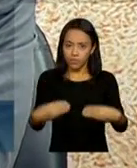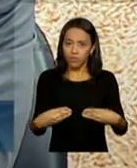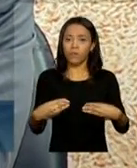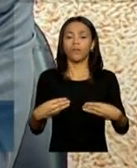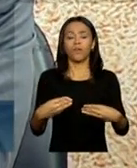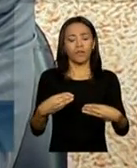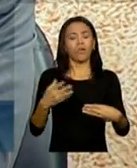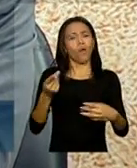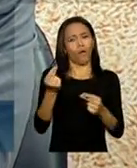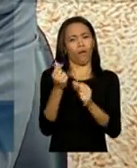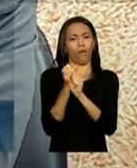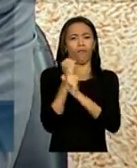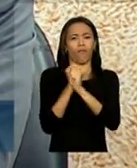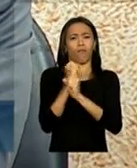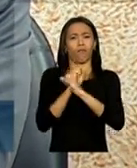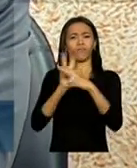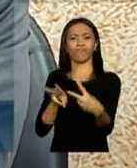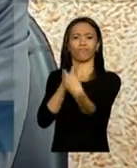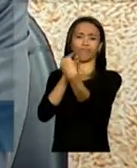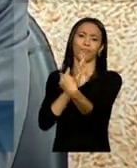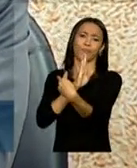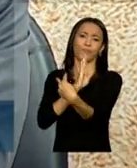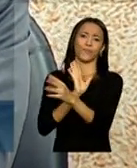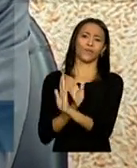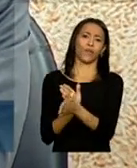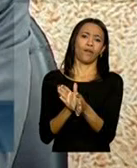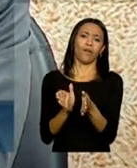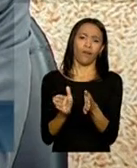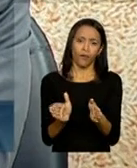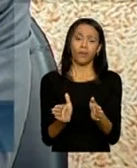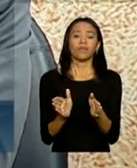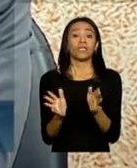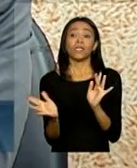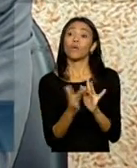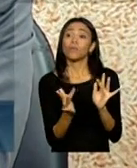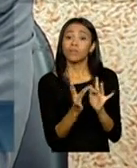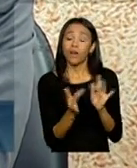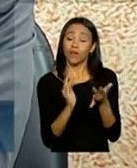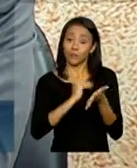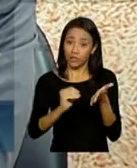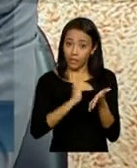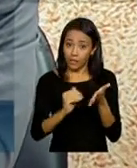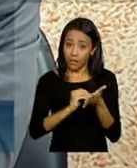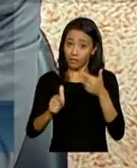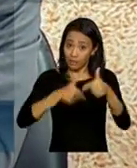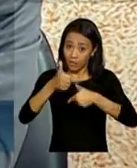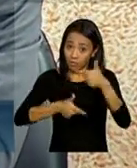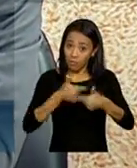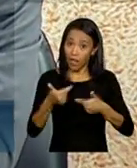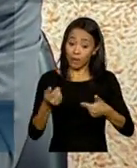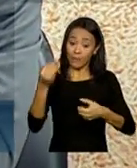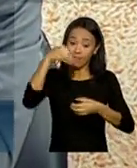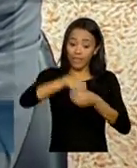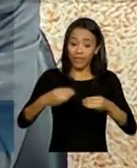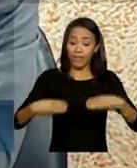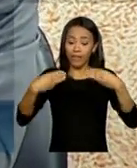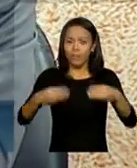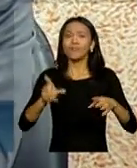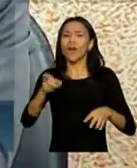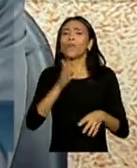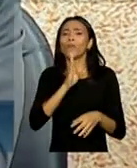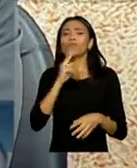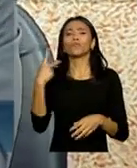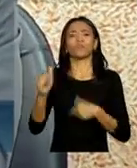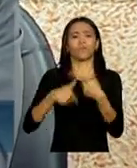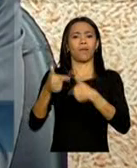conhecemos ele há muito tempo tem relações diretas com os com os secretários do minist Ministério da Saúde acompanhamos muito trabalho de São Bernardo do Campo trabalho